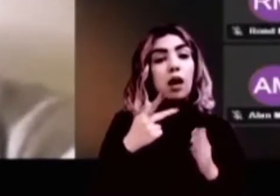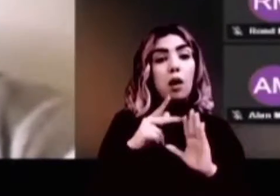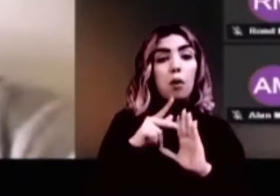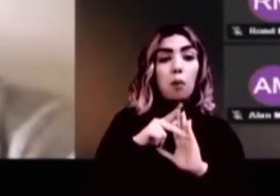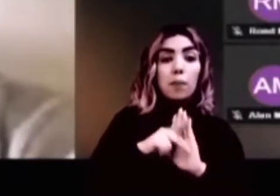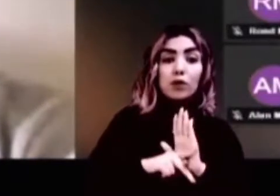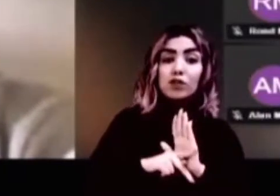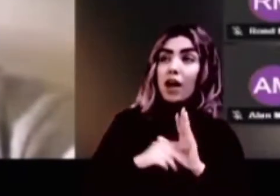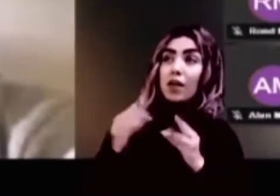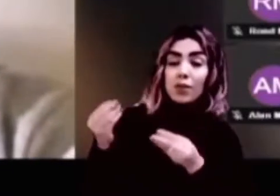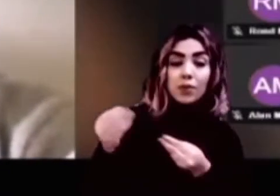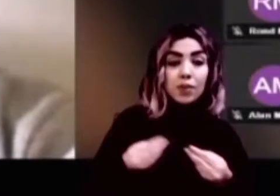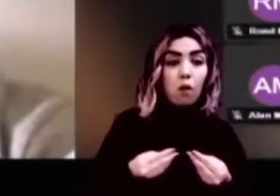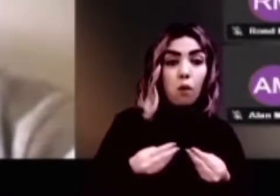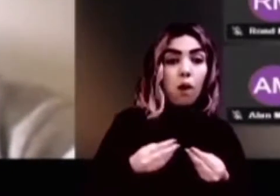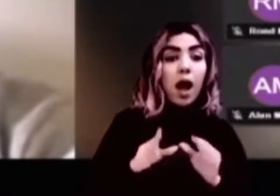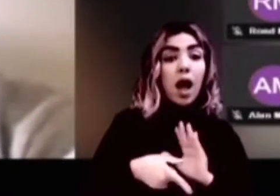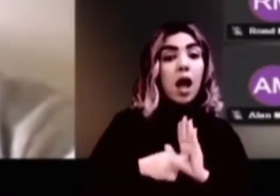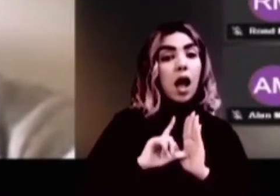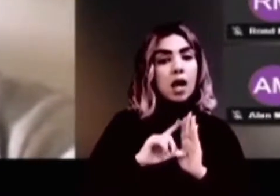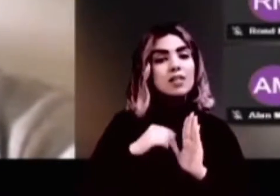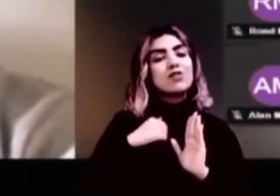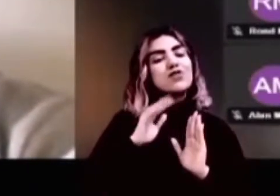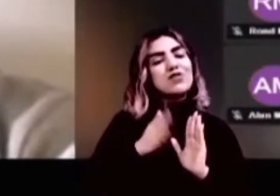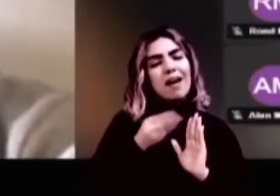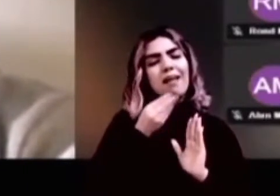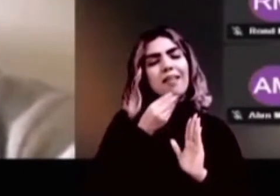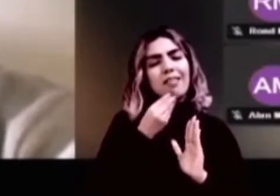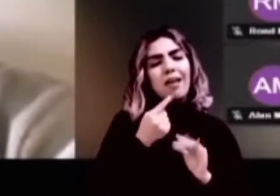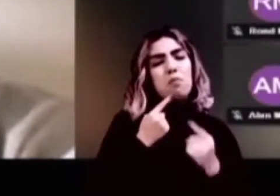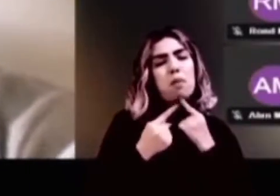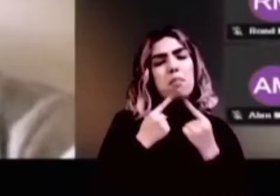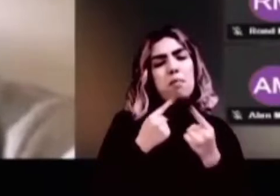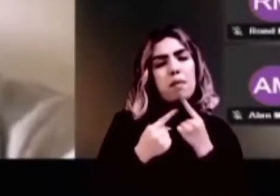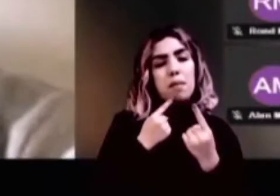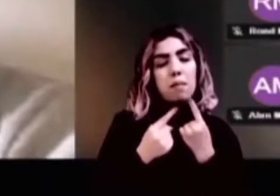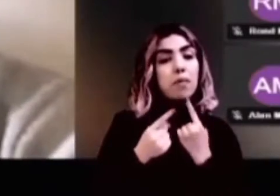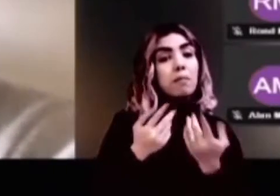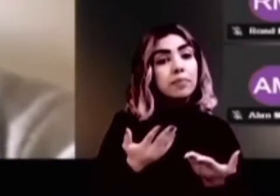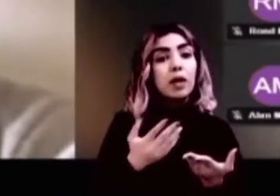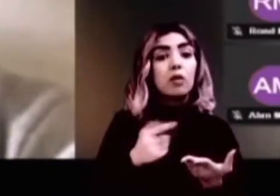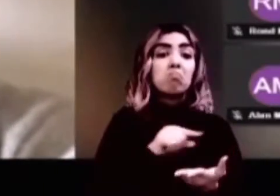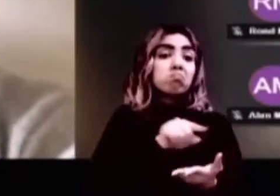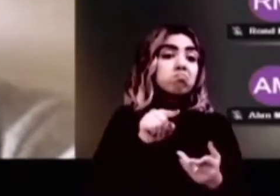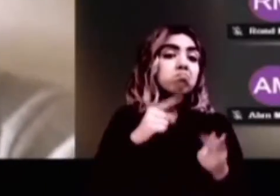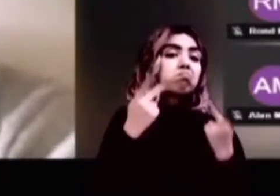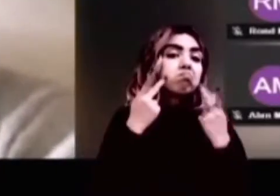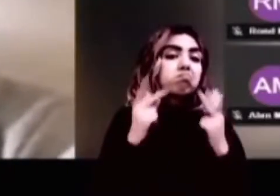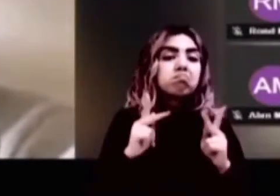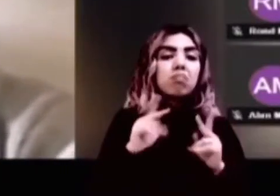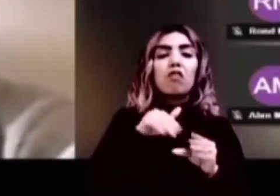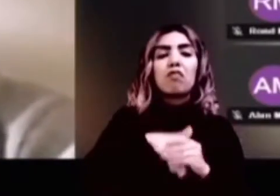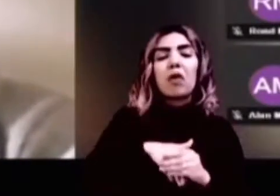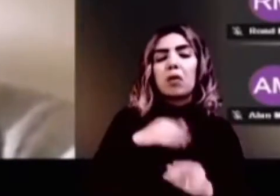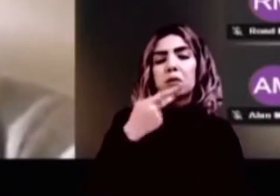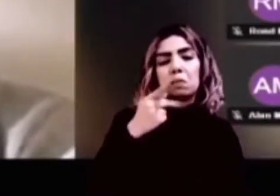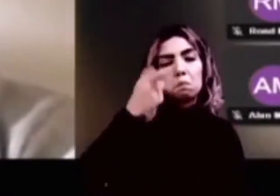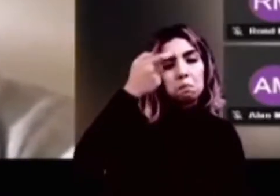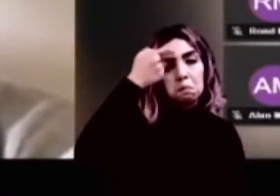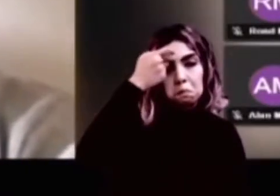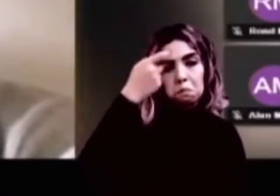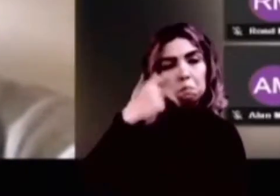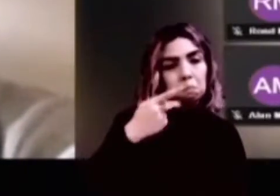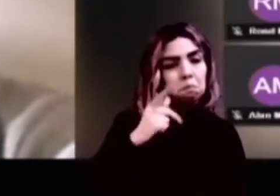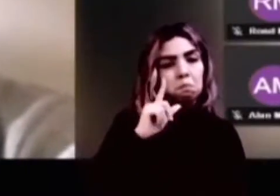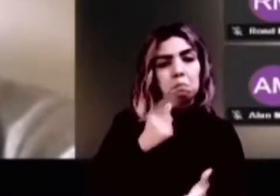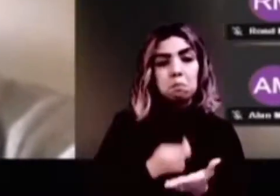lei que exige obrigatoriedade de divulgação de informações sobre plantões médicos na rede